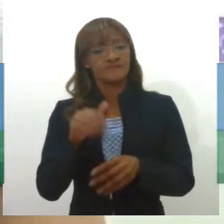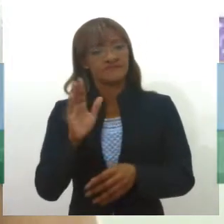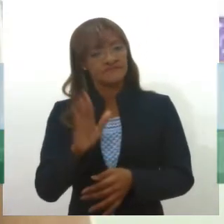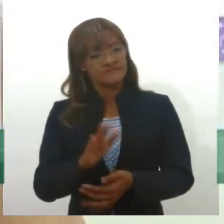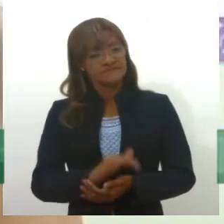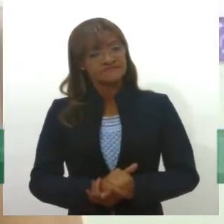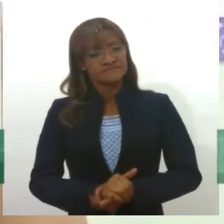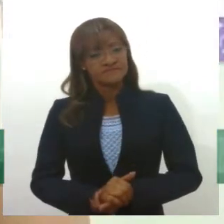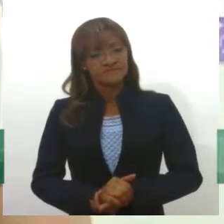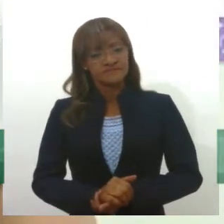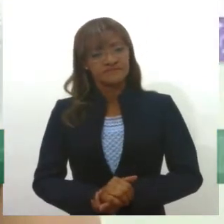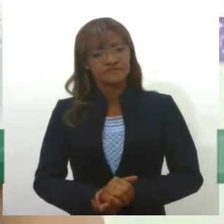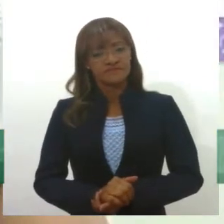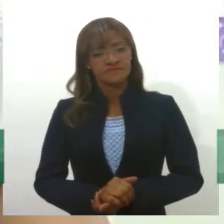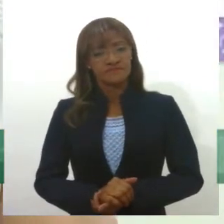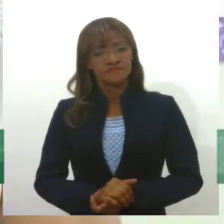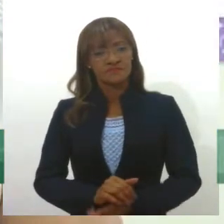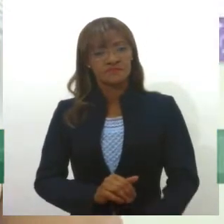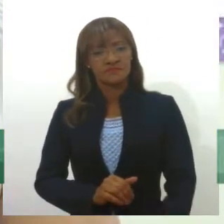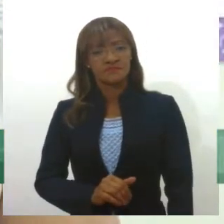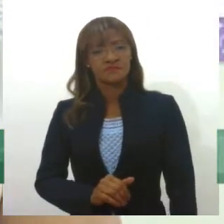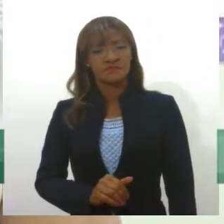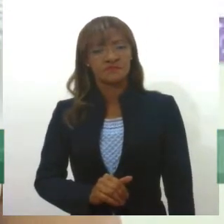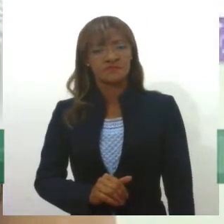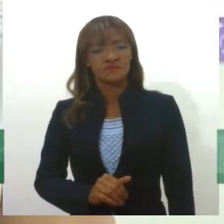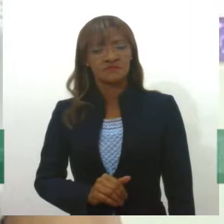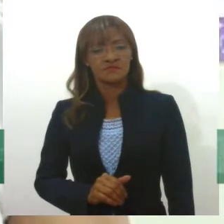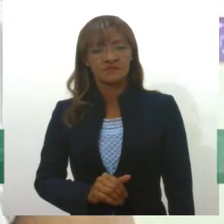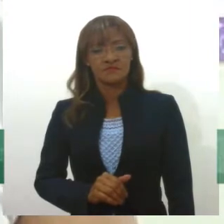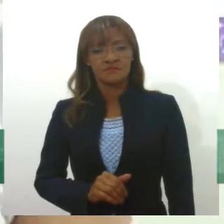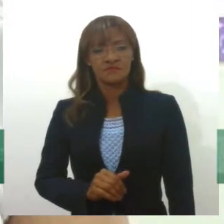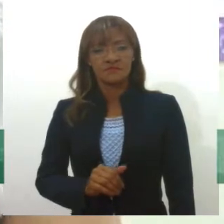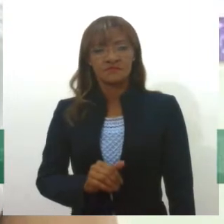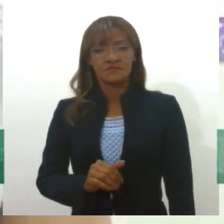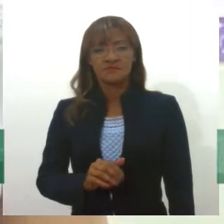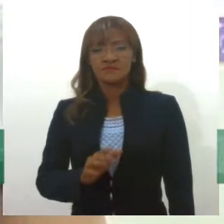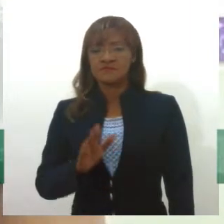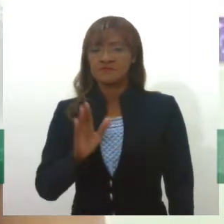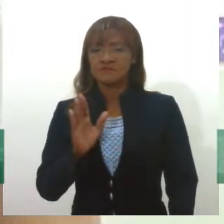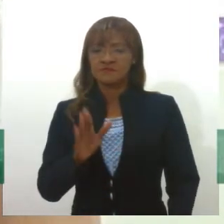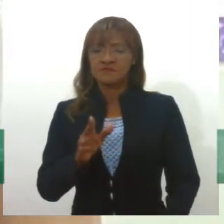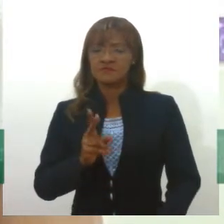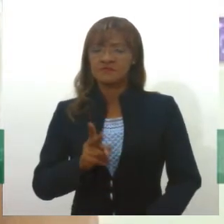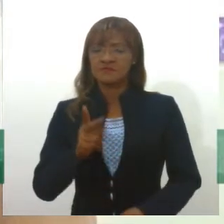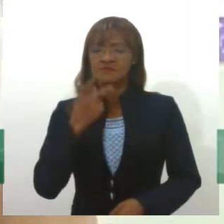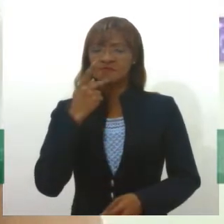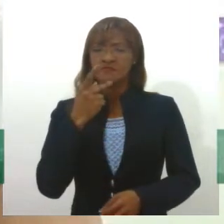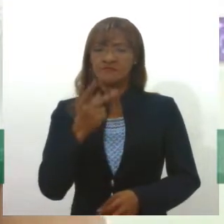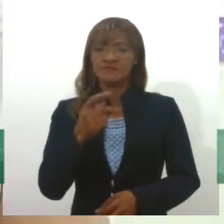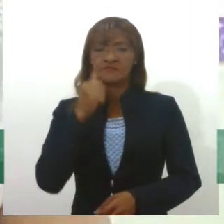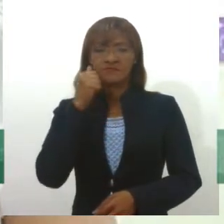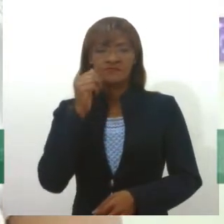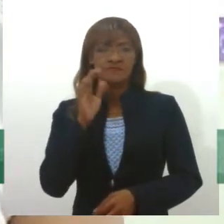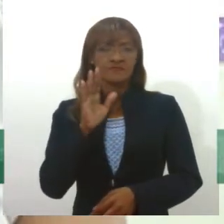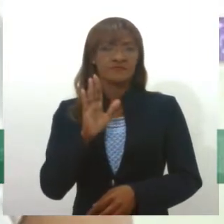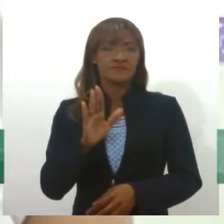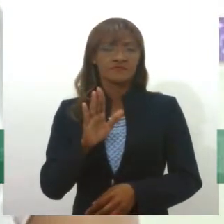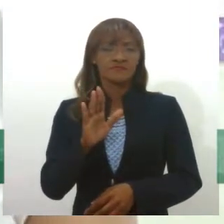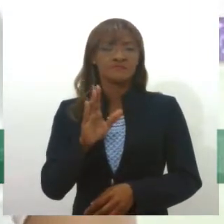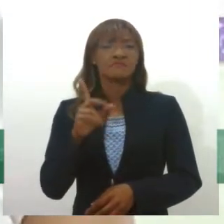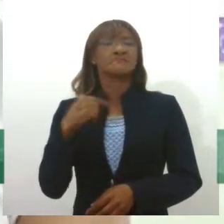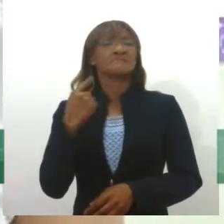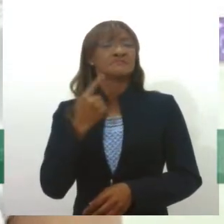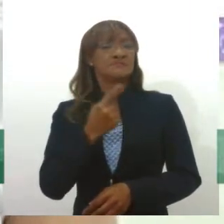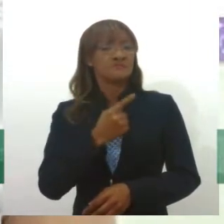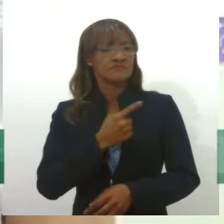Nós estamos numa sociedade ainda que insiste em dizer que política não é coisa de mulher, mas nós insistimos